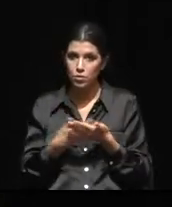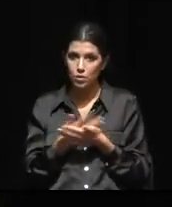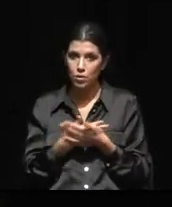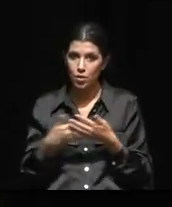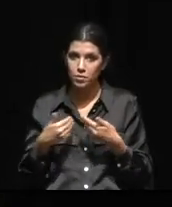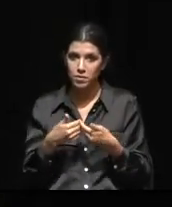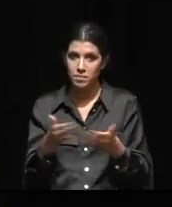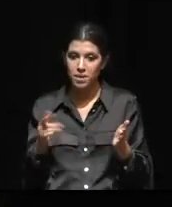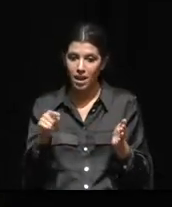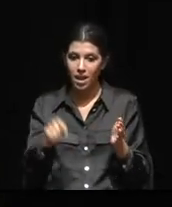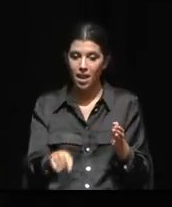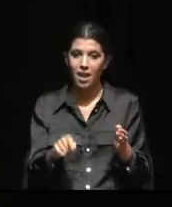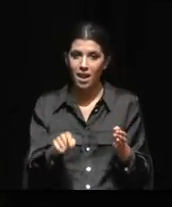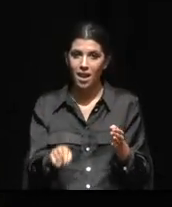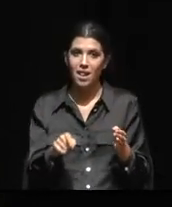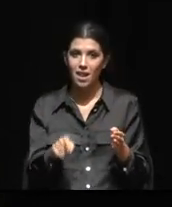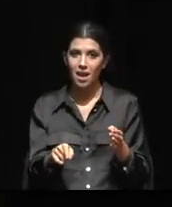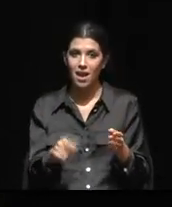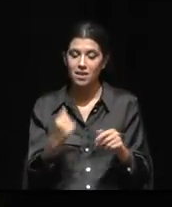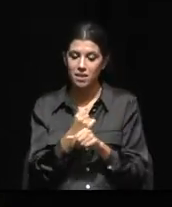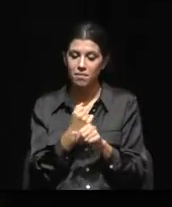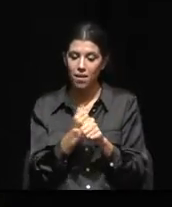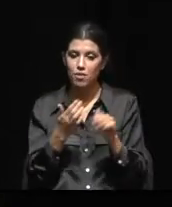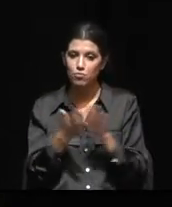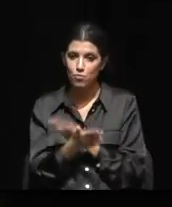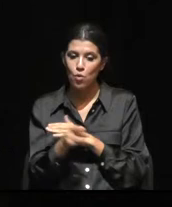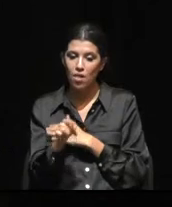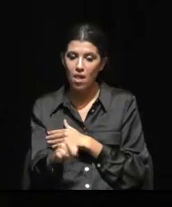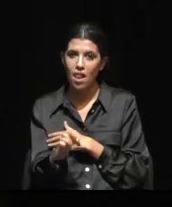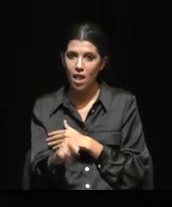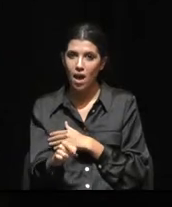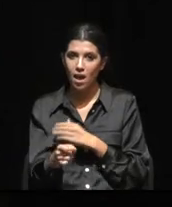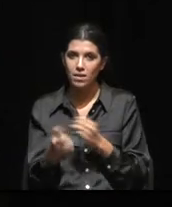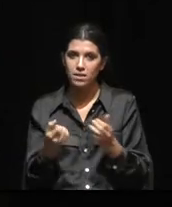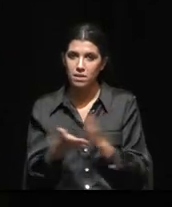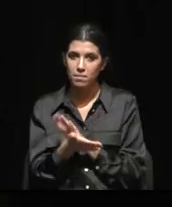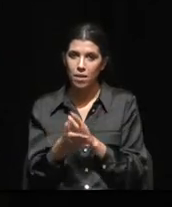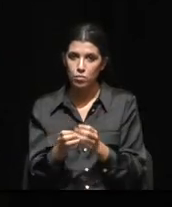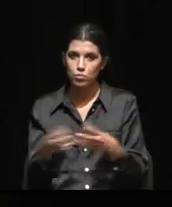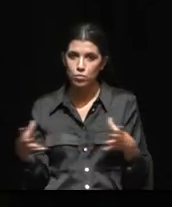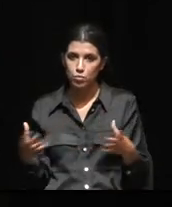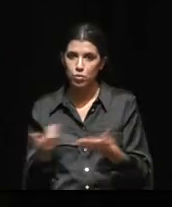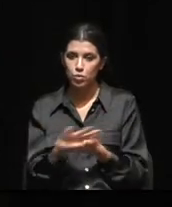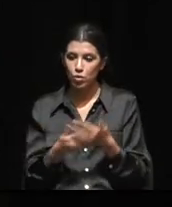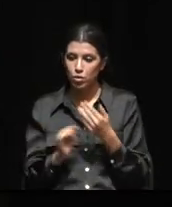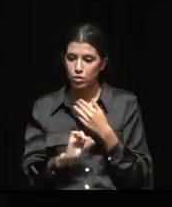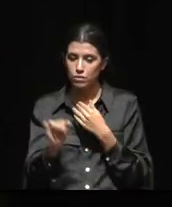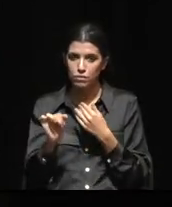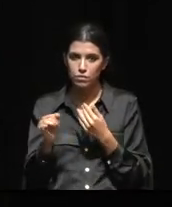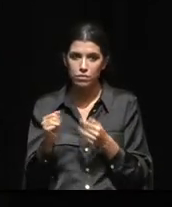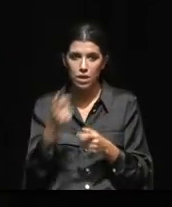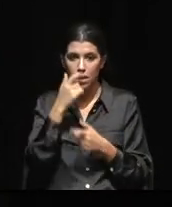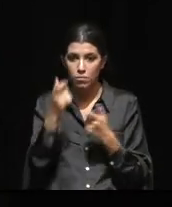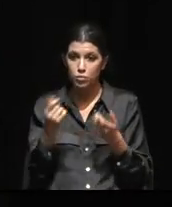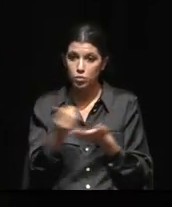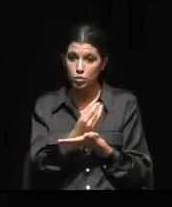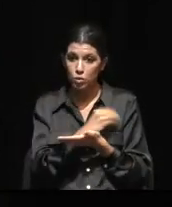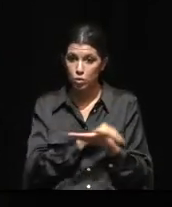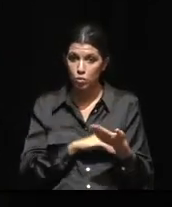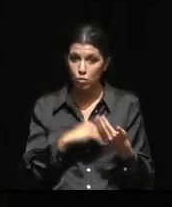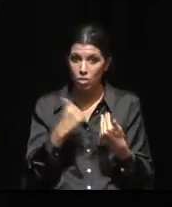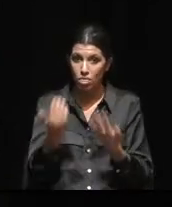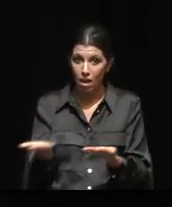Criar o seu eh próprio emprego as suas os seus próprios negócios portanto isso é dar lucro às pessoas